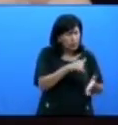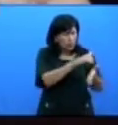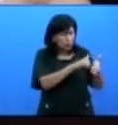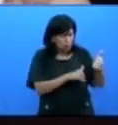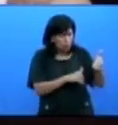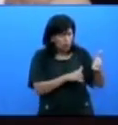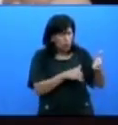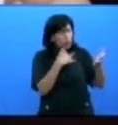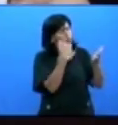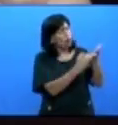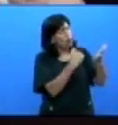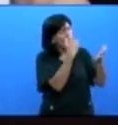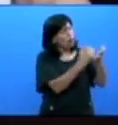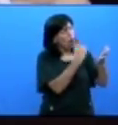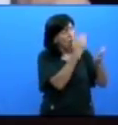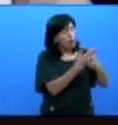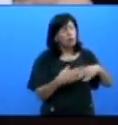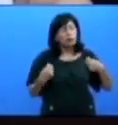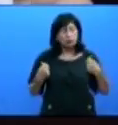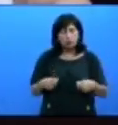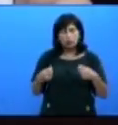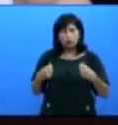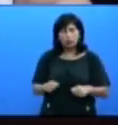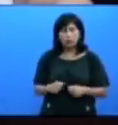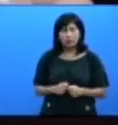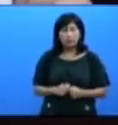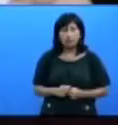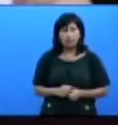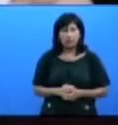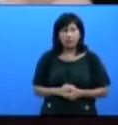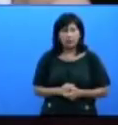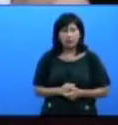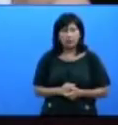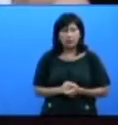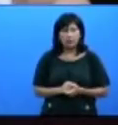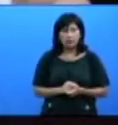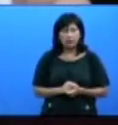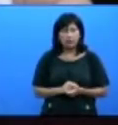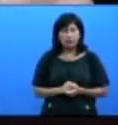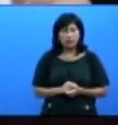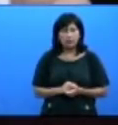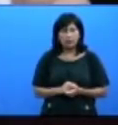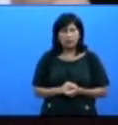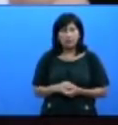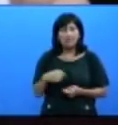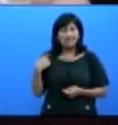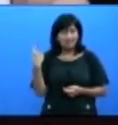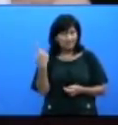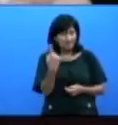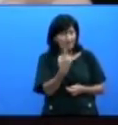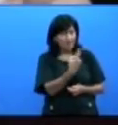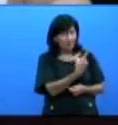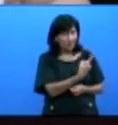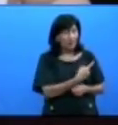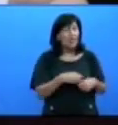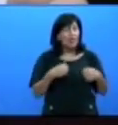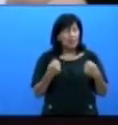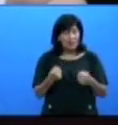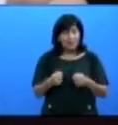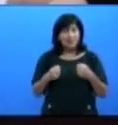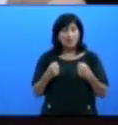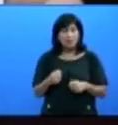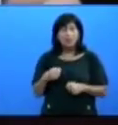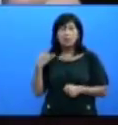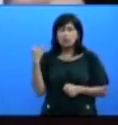documento principal, que é o nosso instrumento no qual a gente se baseia para exercer essa função tão